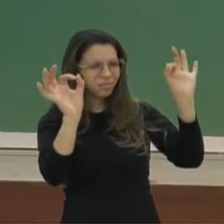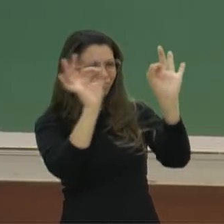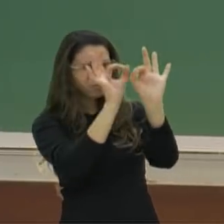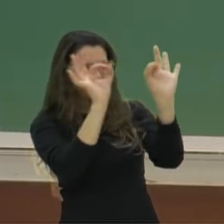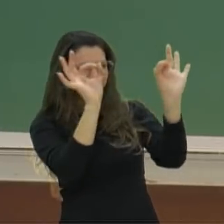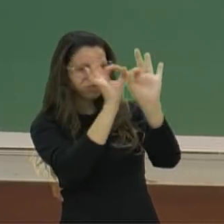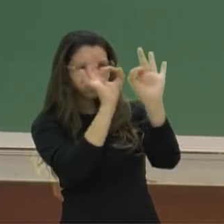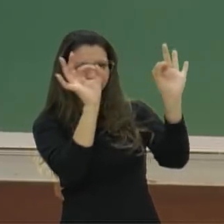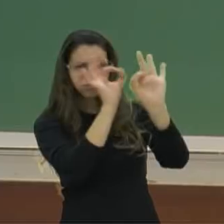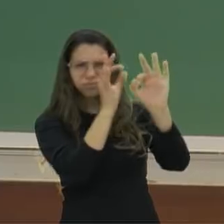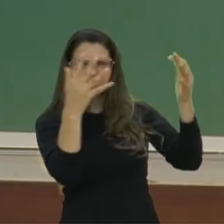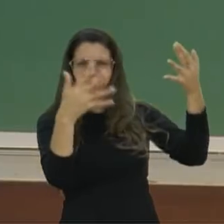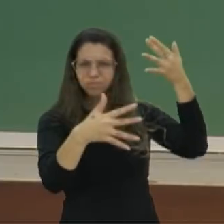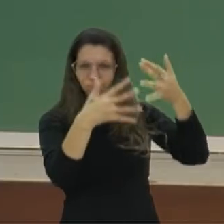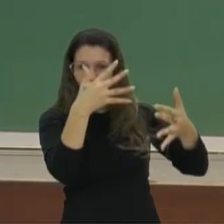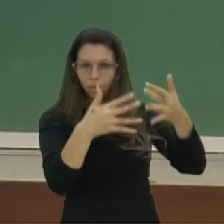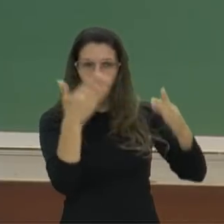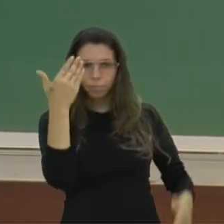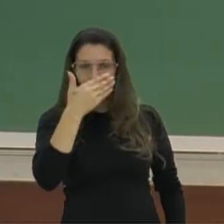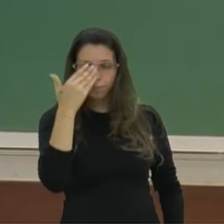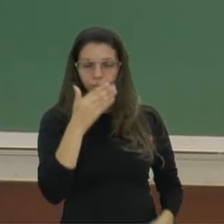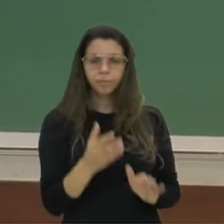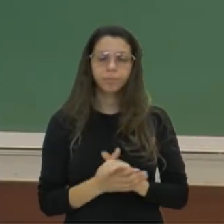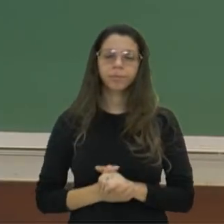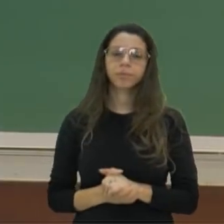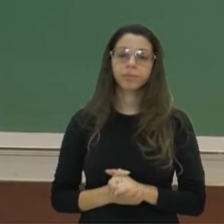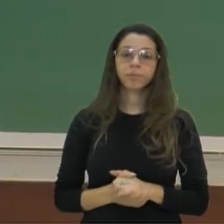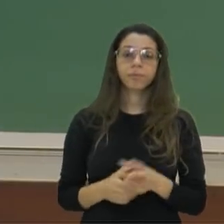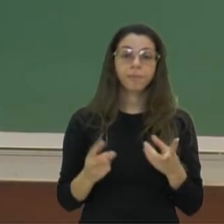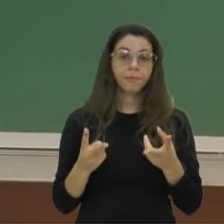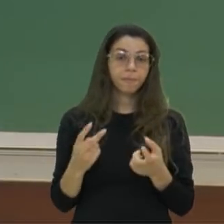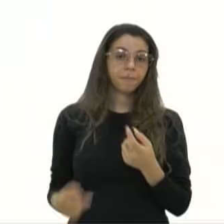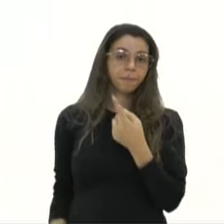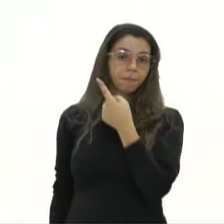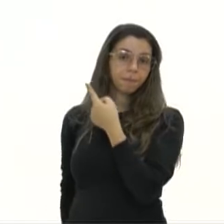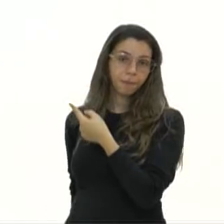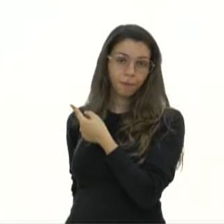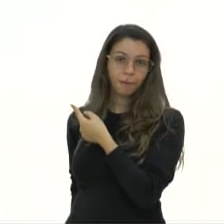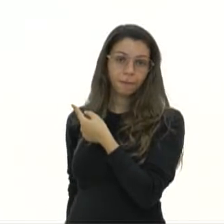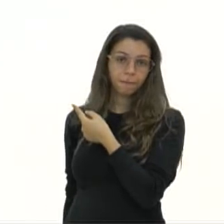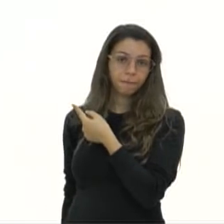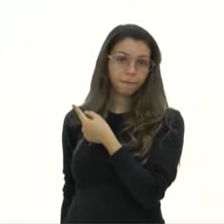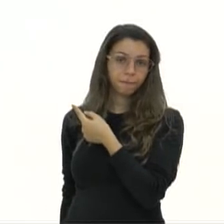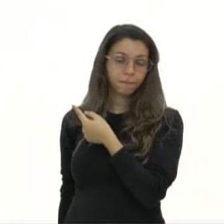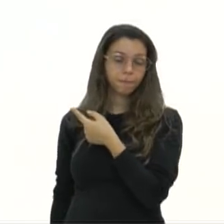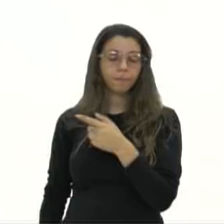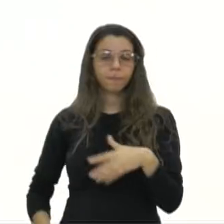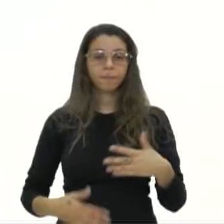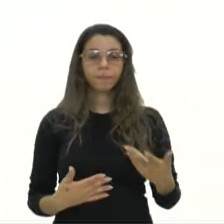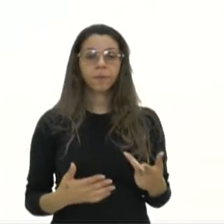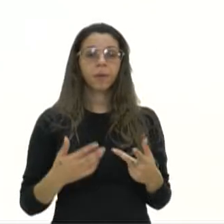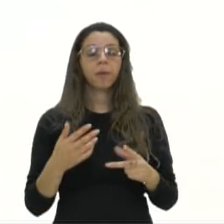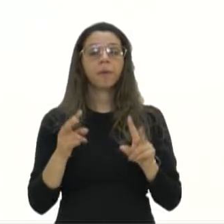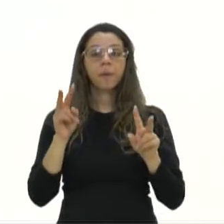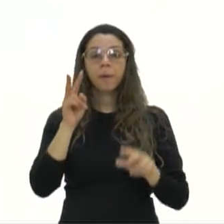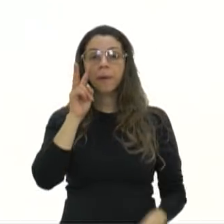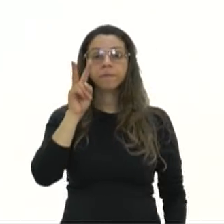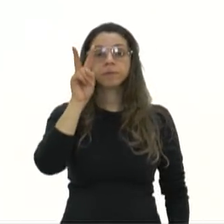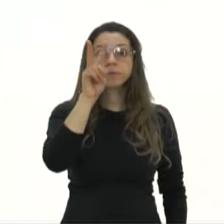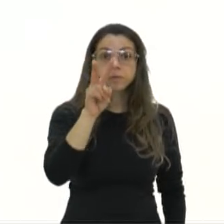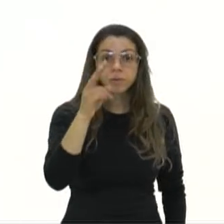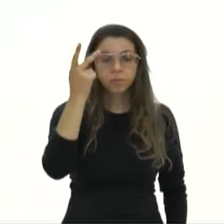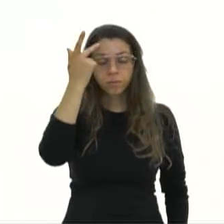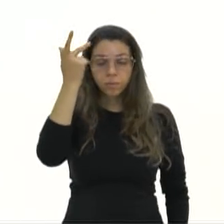embaçado lá longe. Olha interessante essa imagem que eu trago para vocês. A visão normal, a imagem